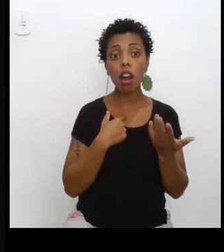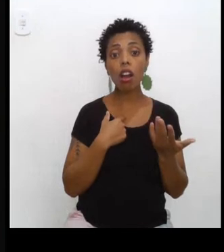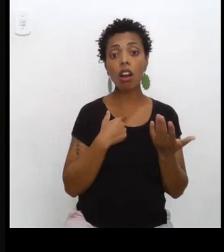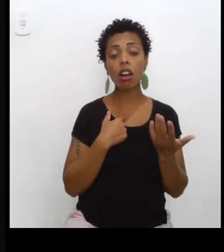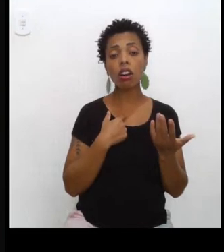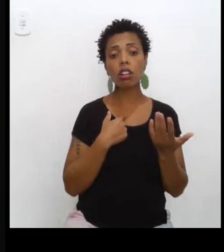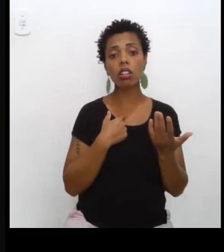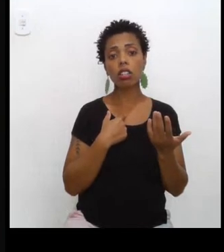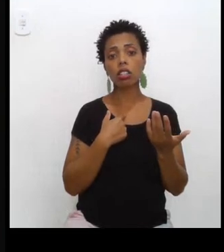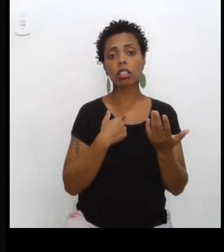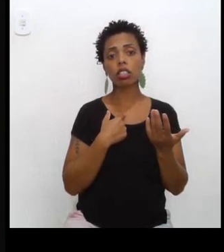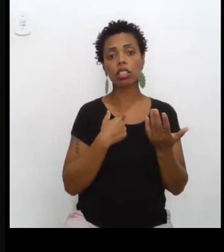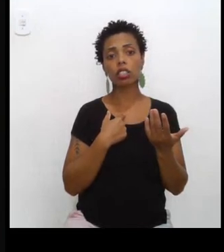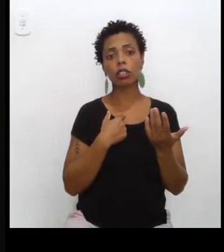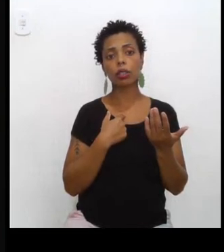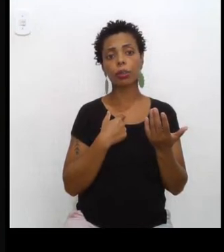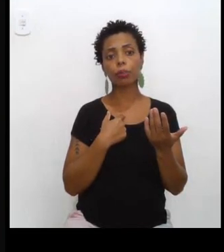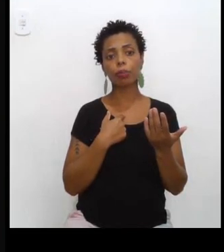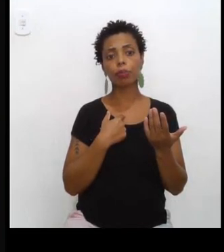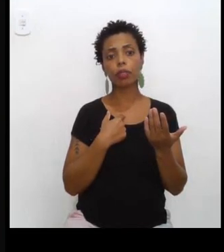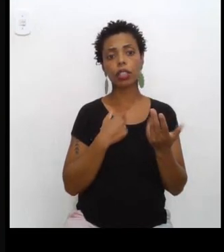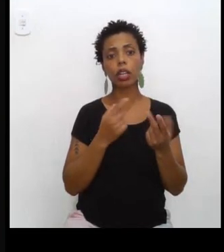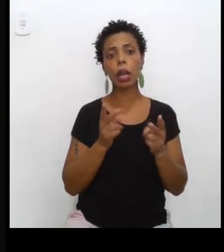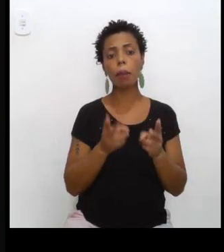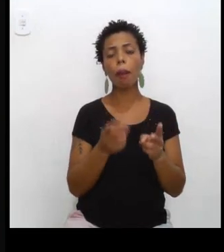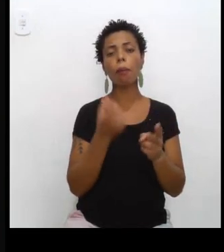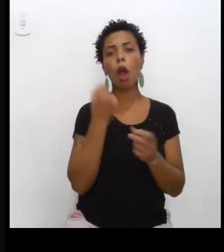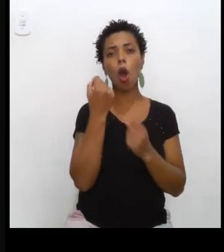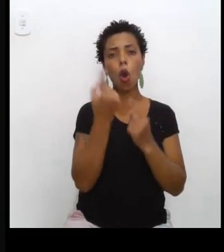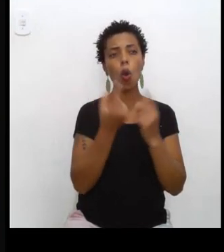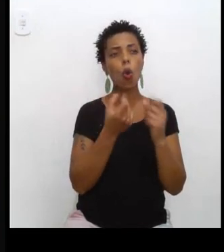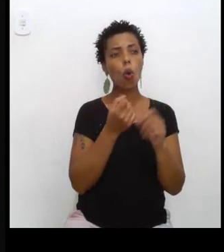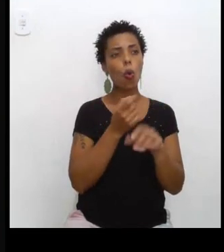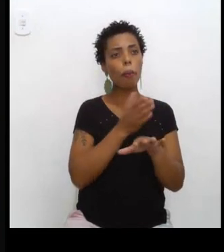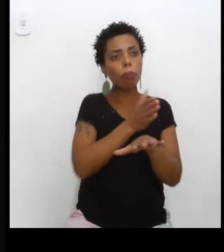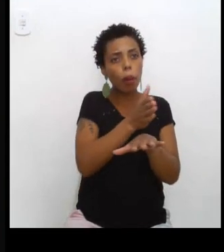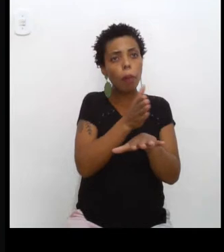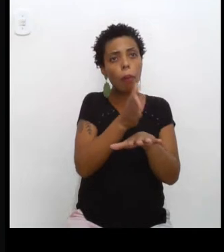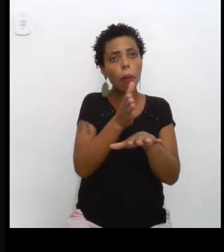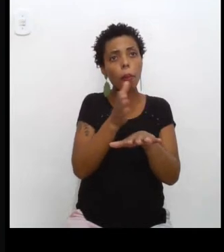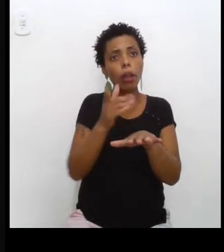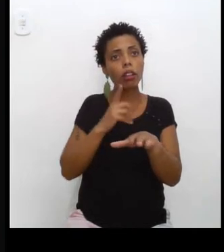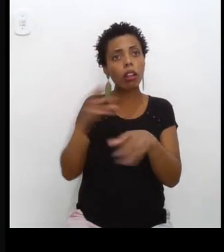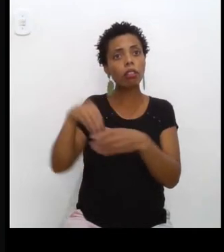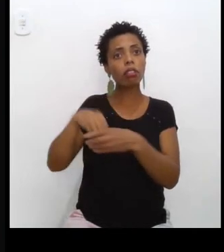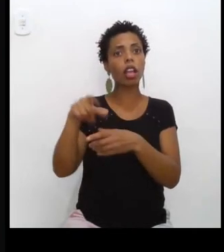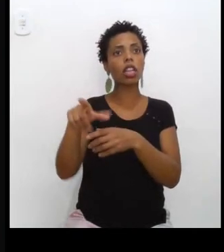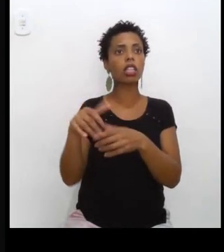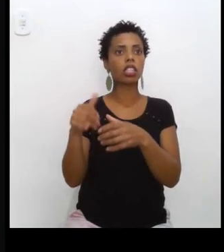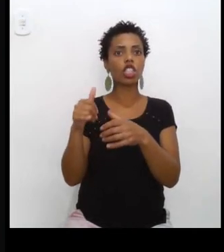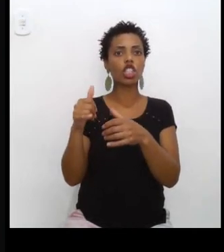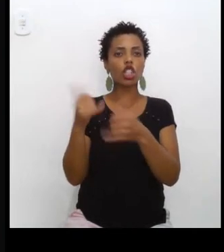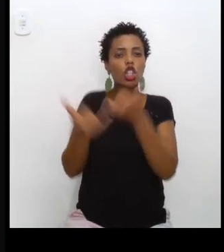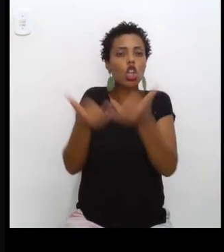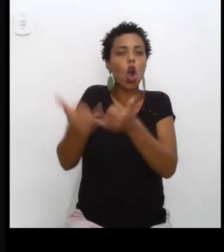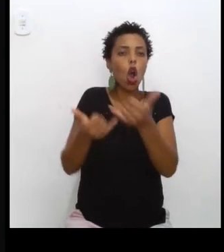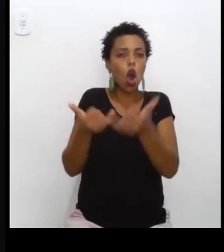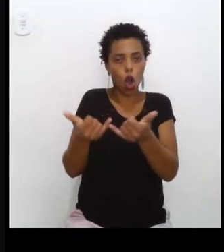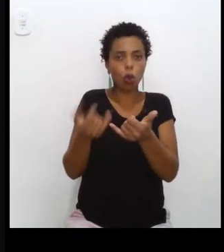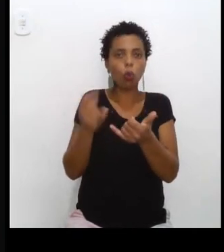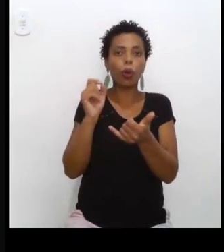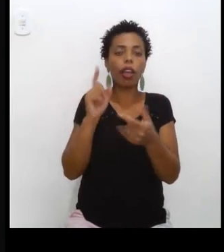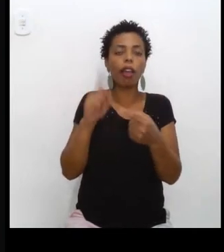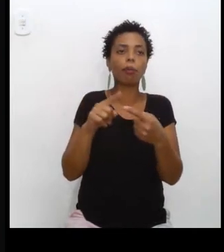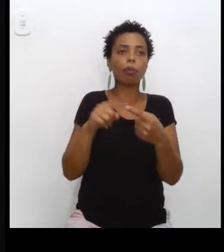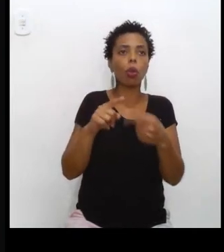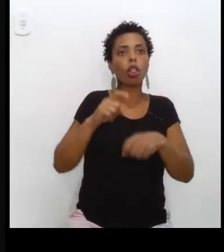mesmo essas algumas diretrizes que permeiam inevitavelmente esse jogo que a gente tá aqui jogando né que são o tempo